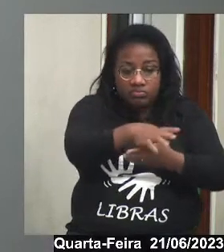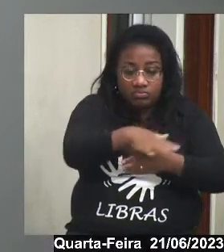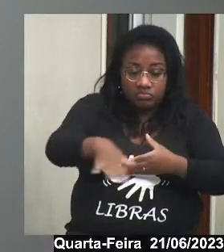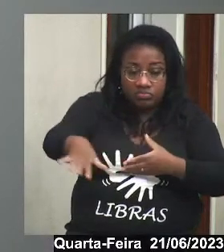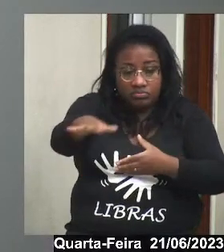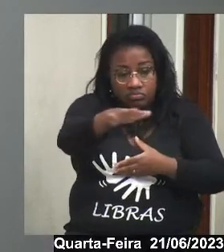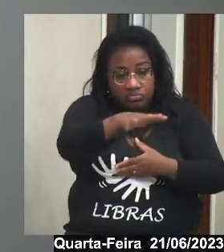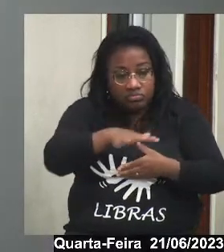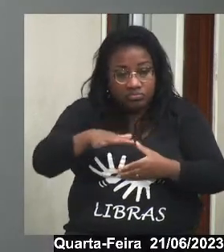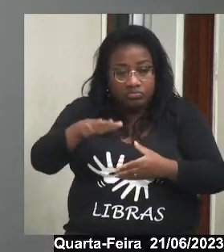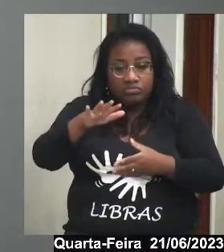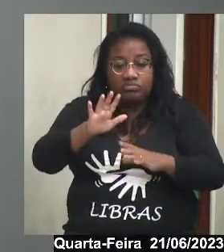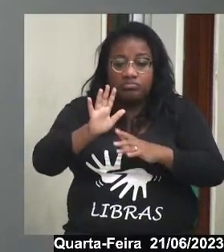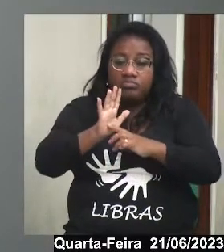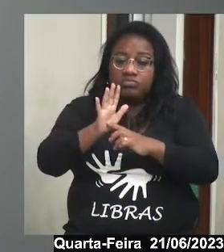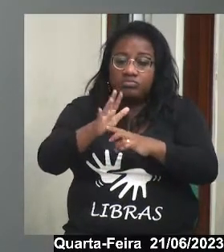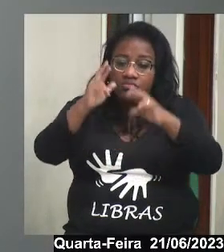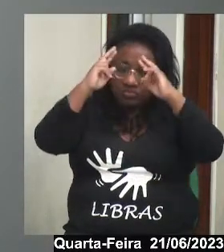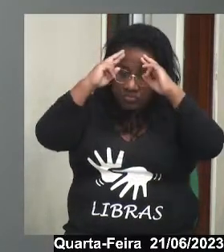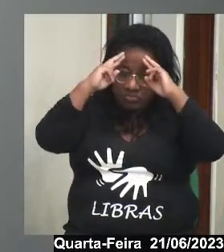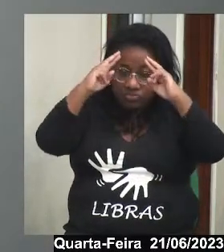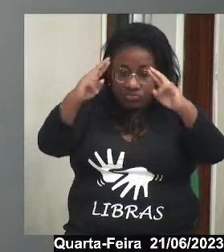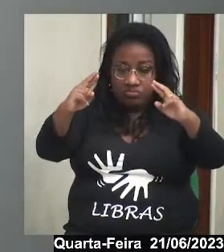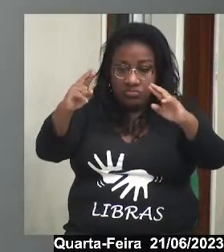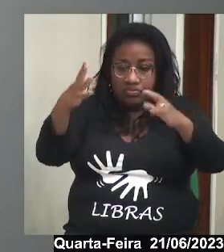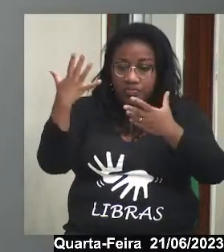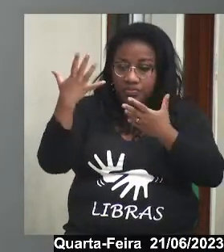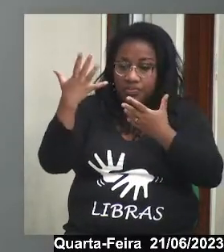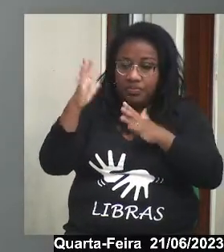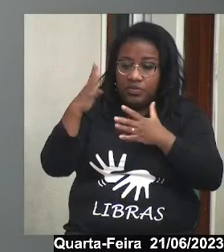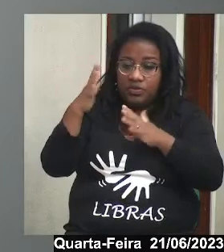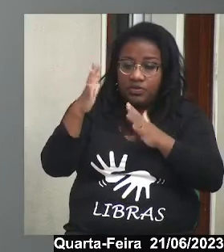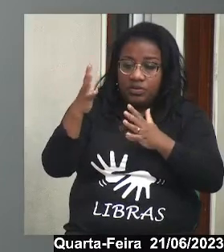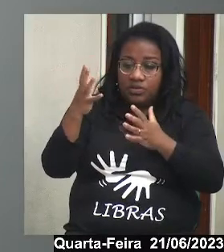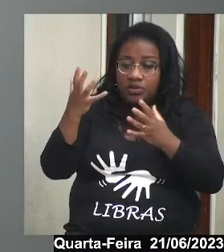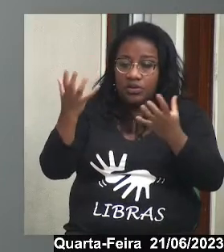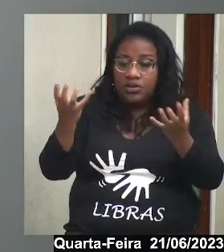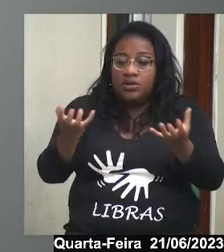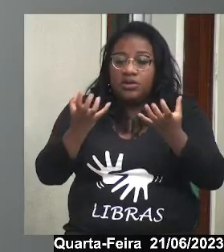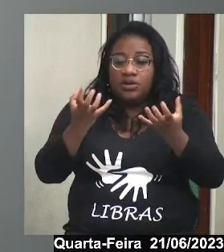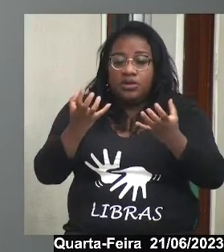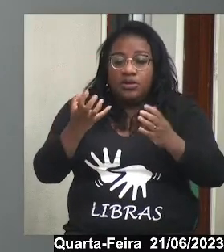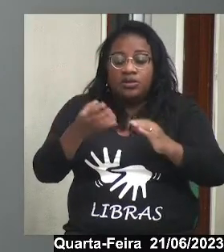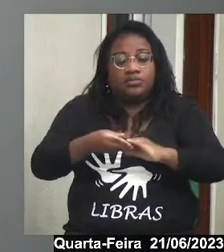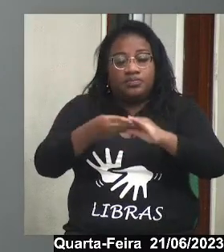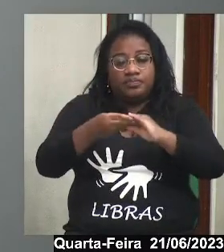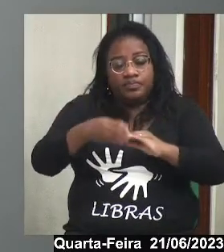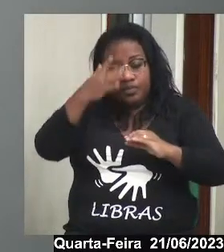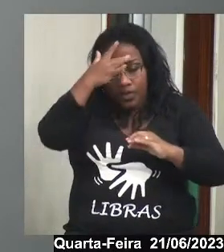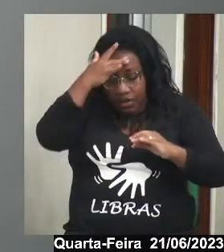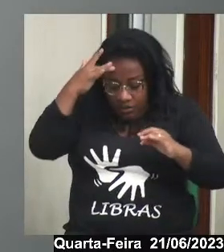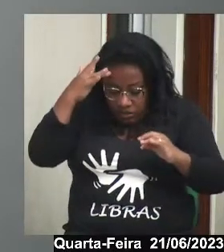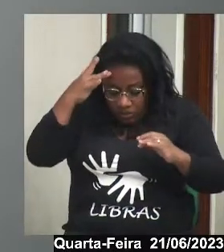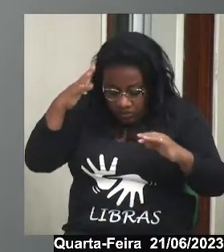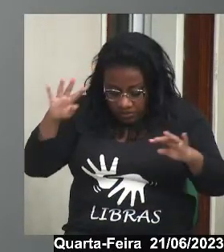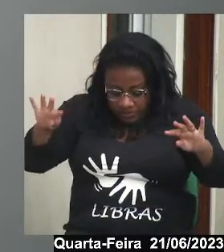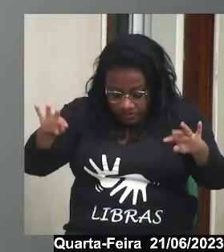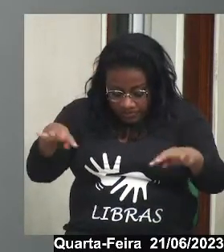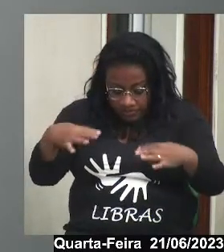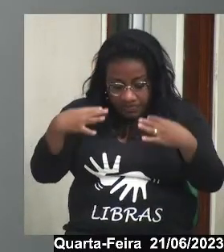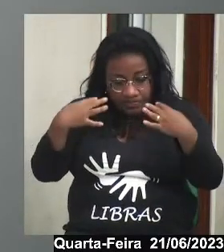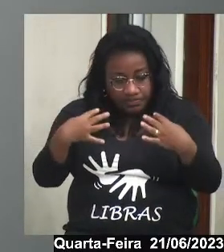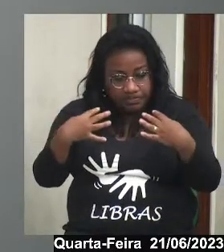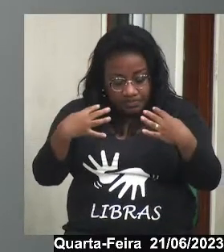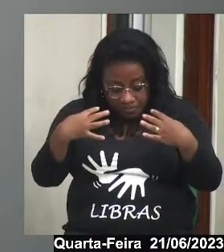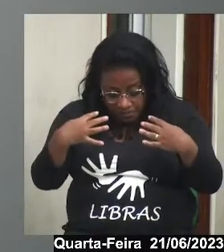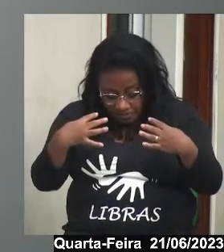aqui resguardou a integridade da nossa feira. Parabéns. Quero também cumprimentar quem está nos assistindo em casa. E eu